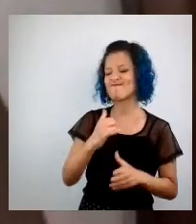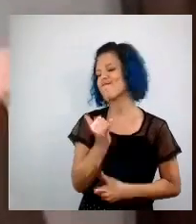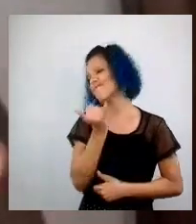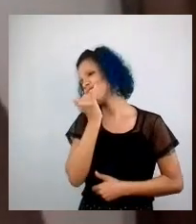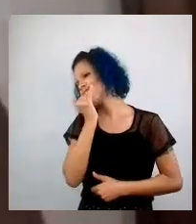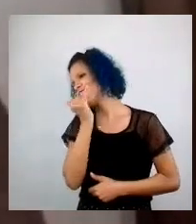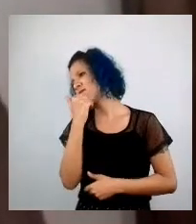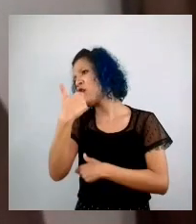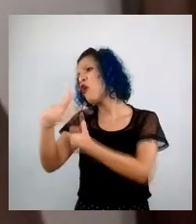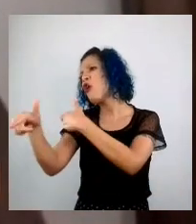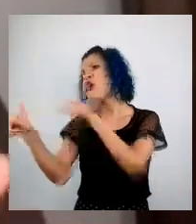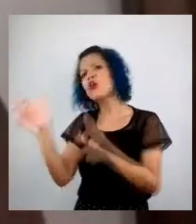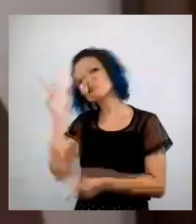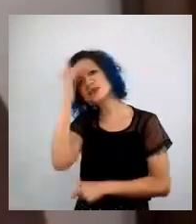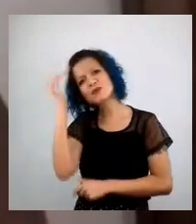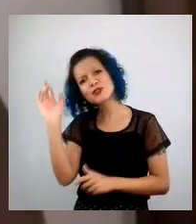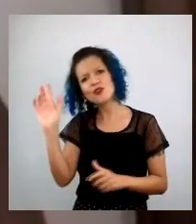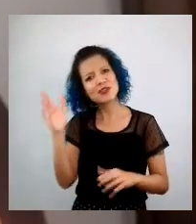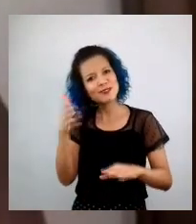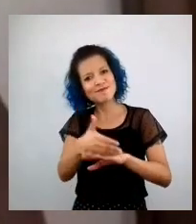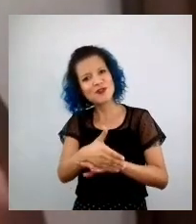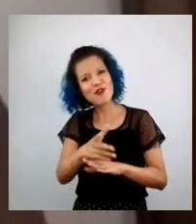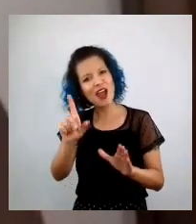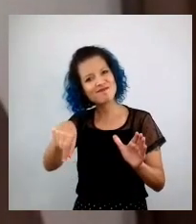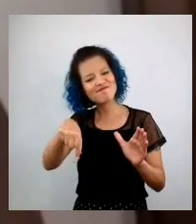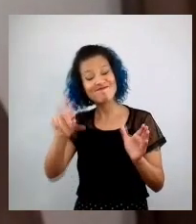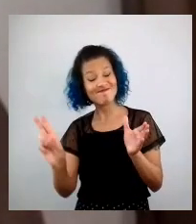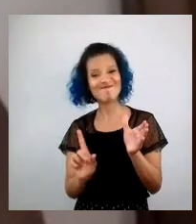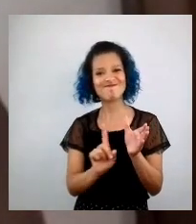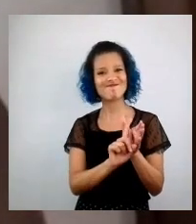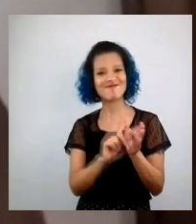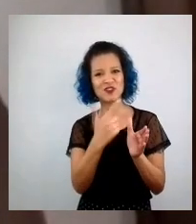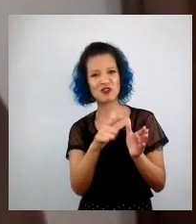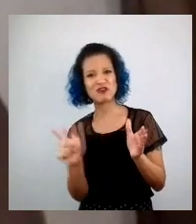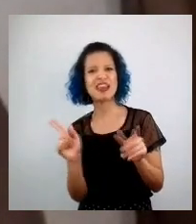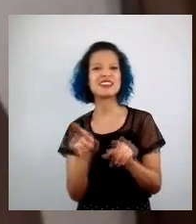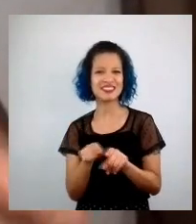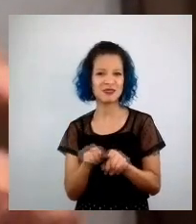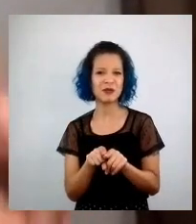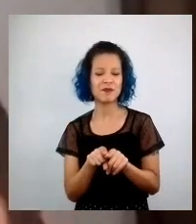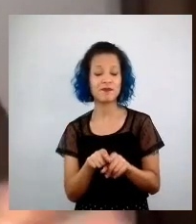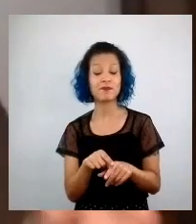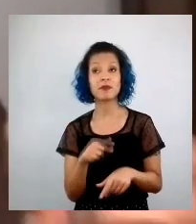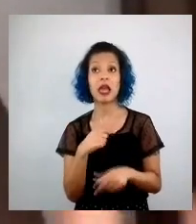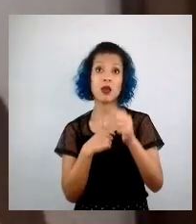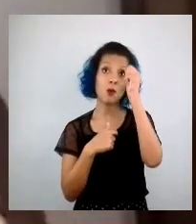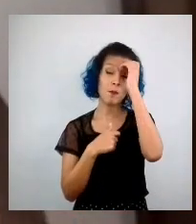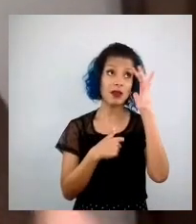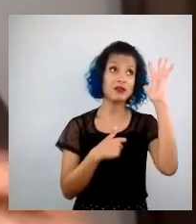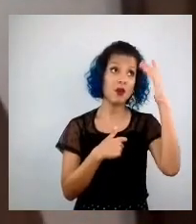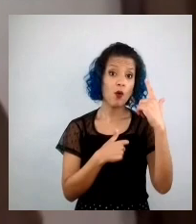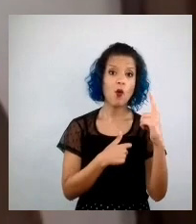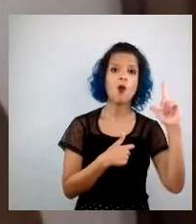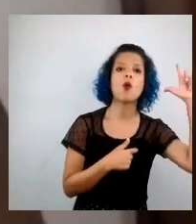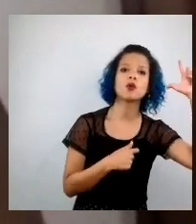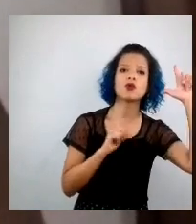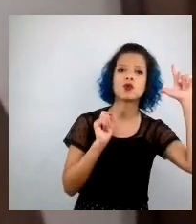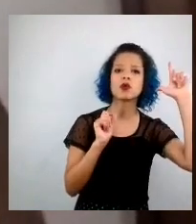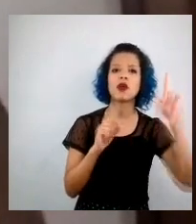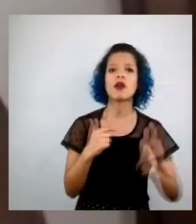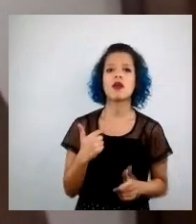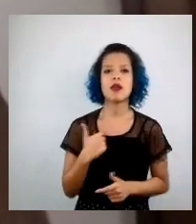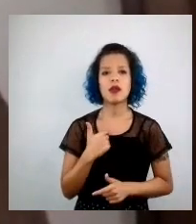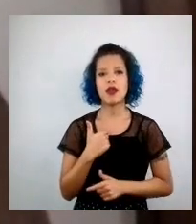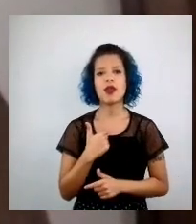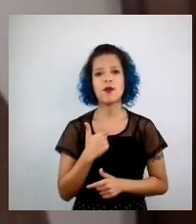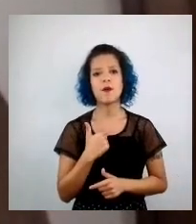dentro desses mesmos lugares. E aí me joga para um outro lugar que você diz que eu fui a primeira